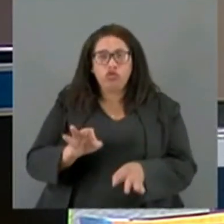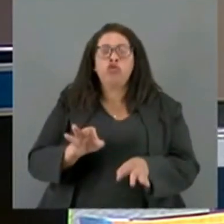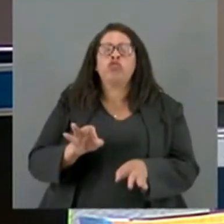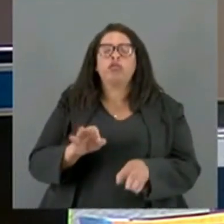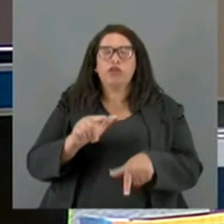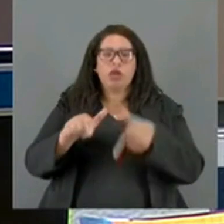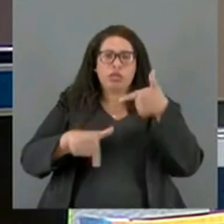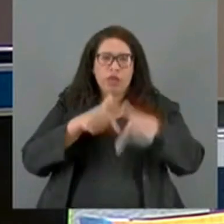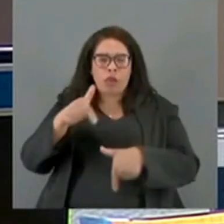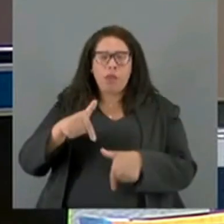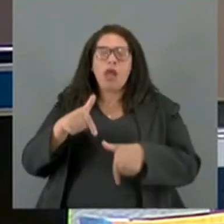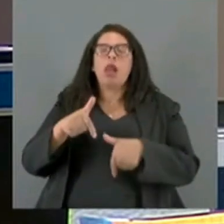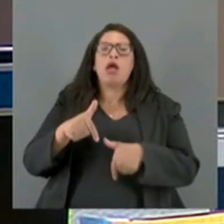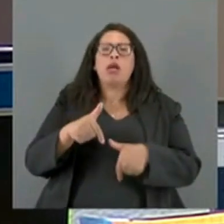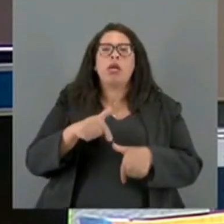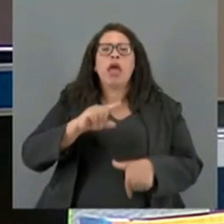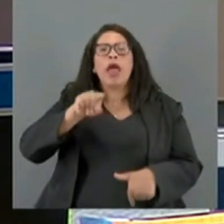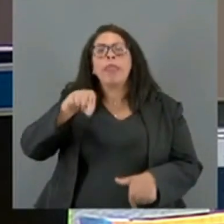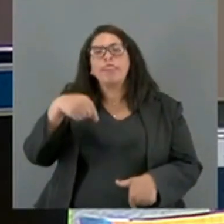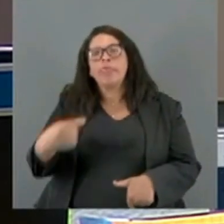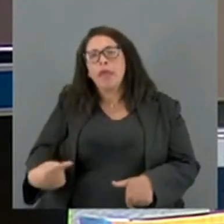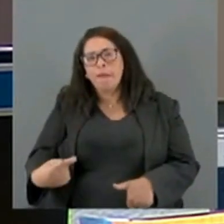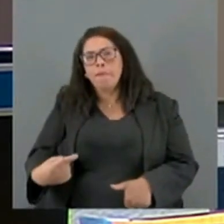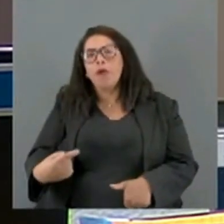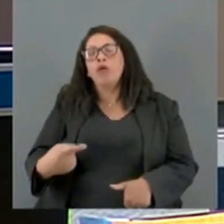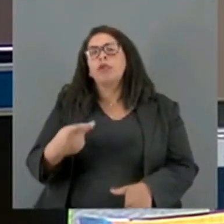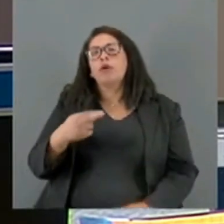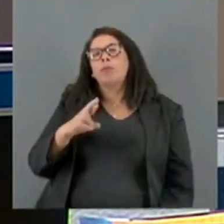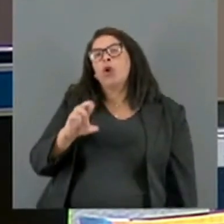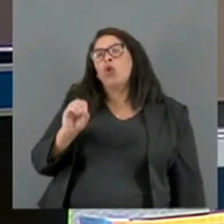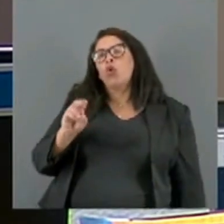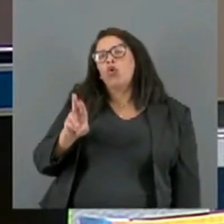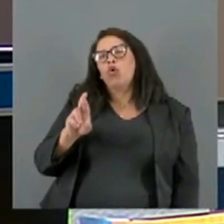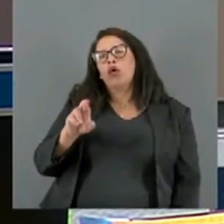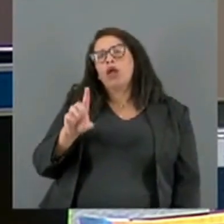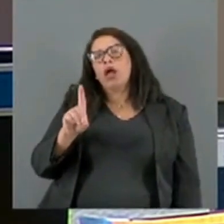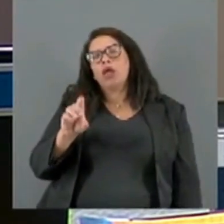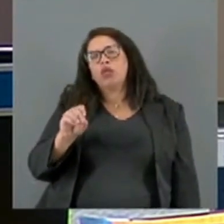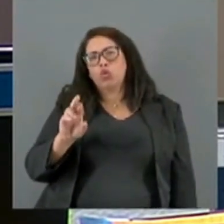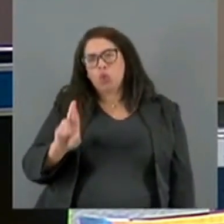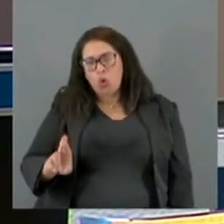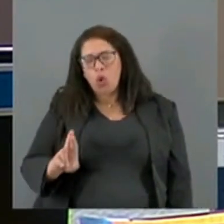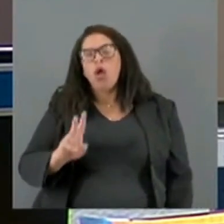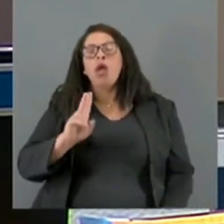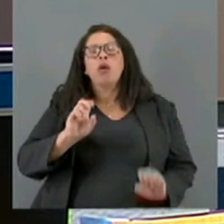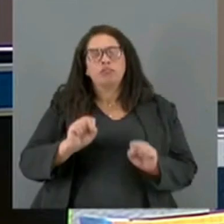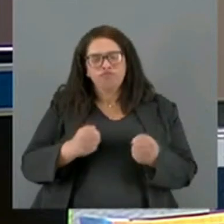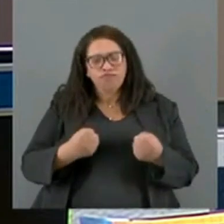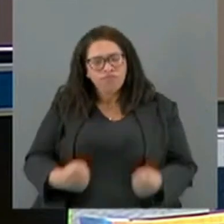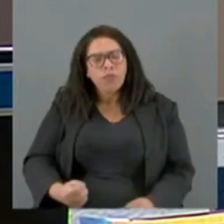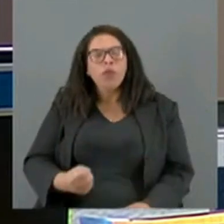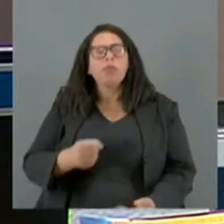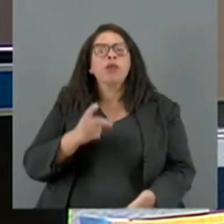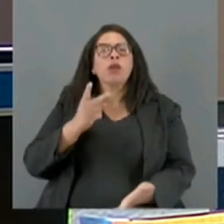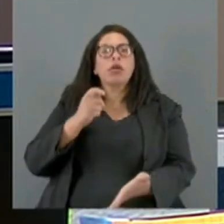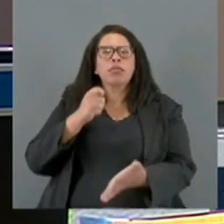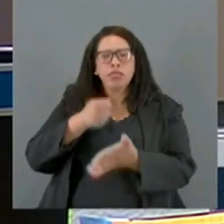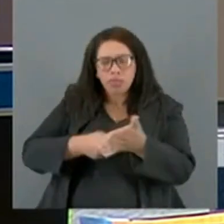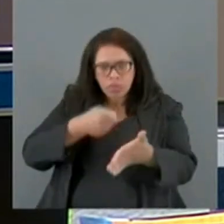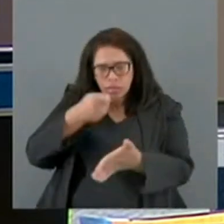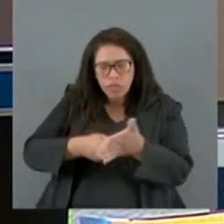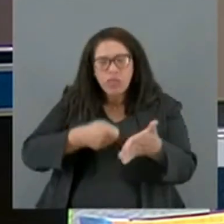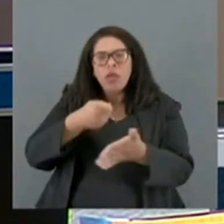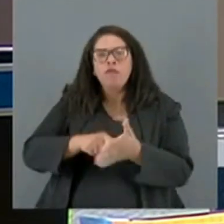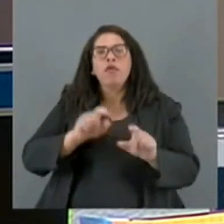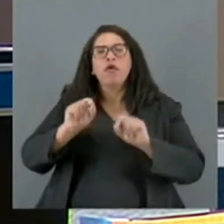de justiça e, depois, como procurador de justiça, sempre defendi, de modo